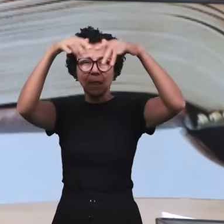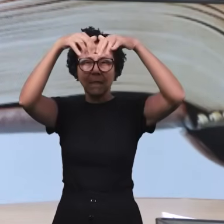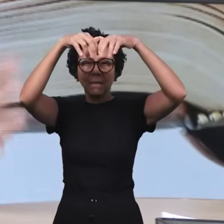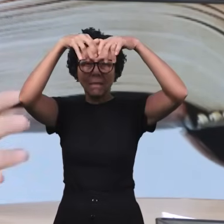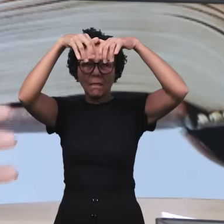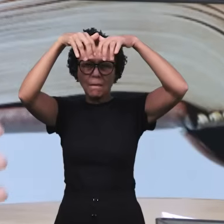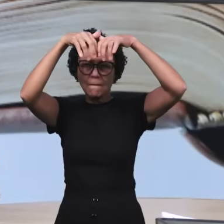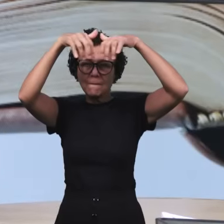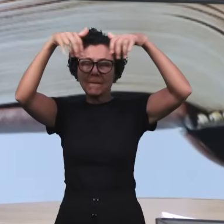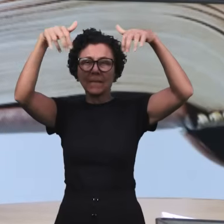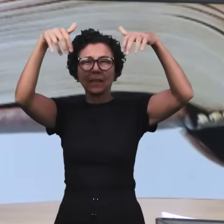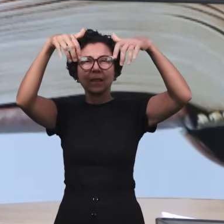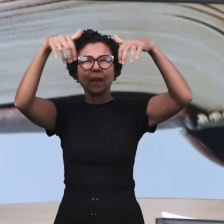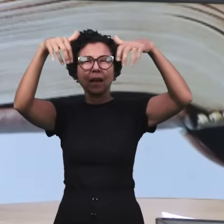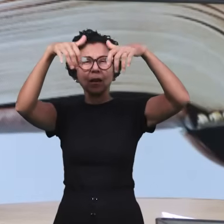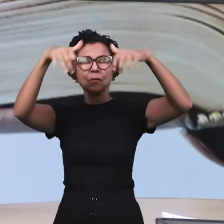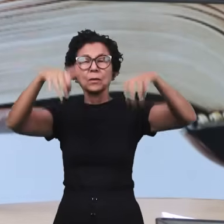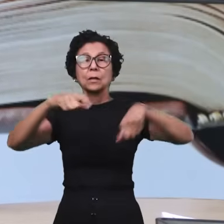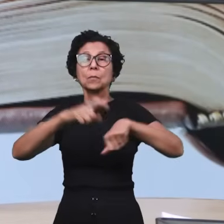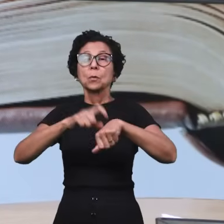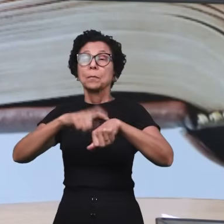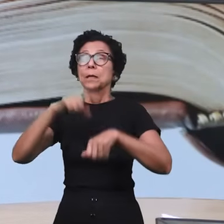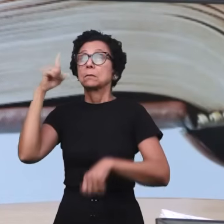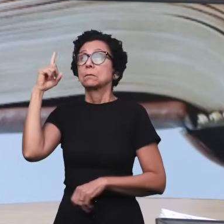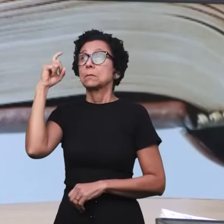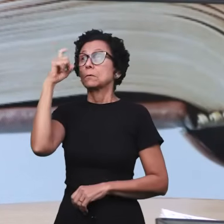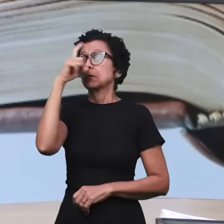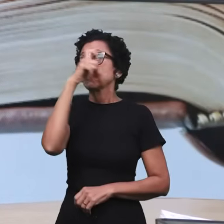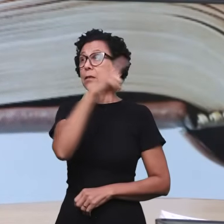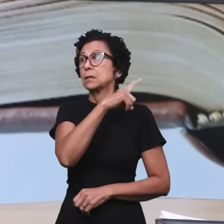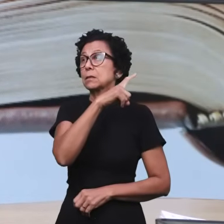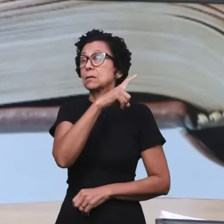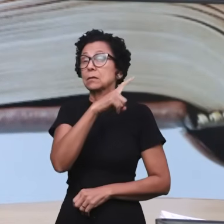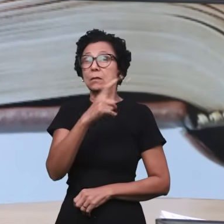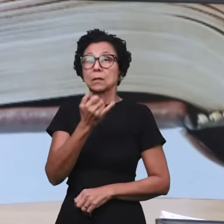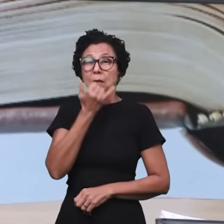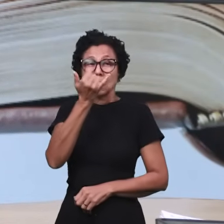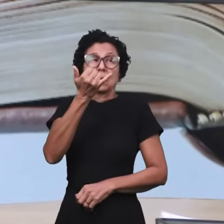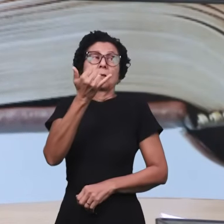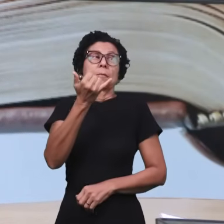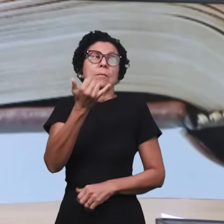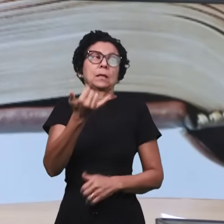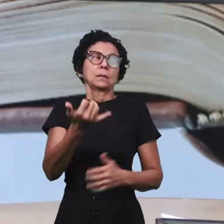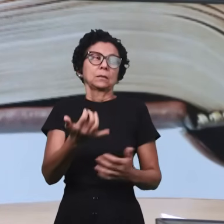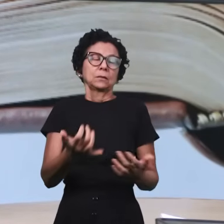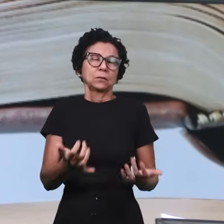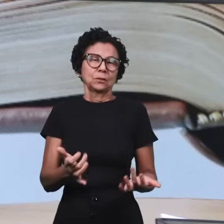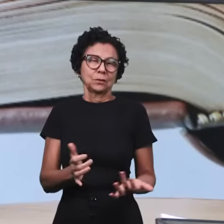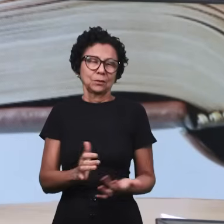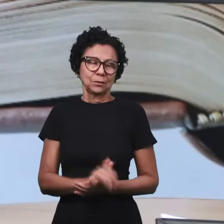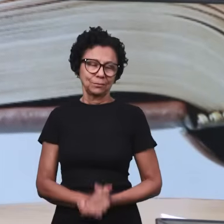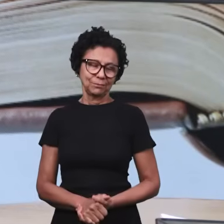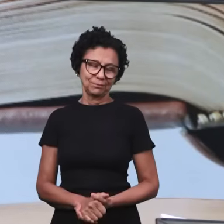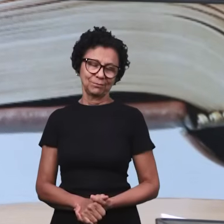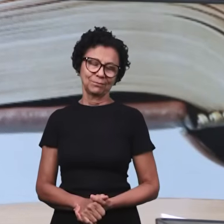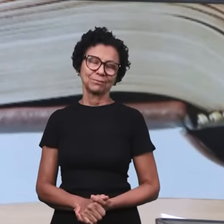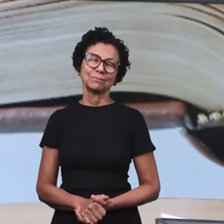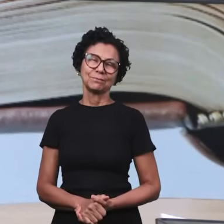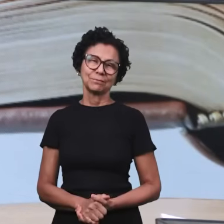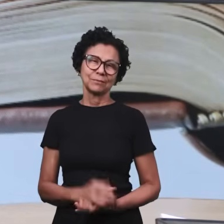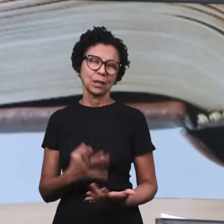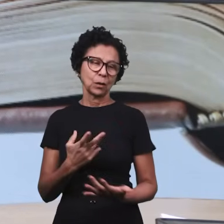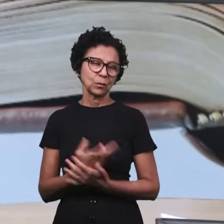de adversidades que chegam, batem a nossa porta, batem na porta de todos, né? Às